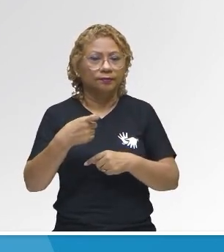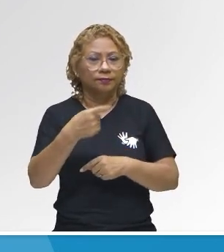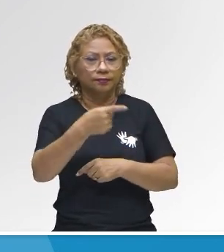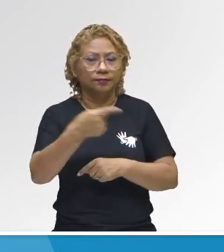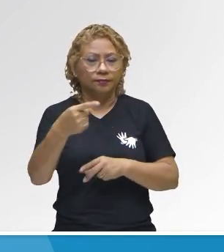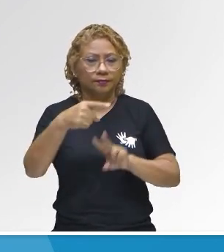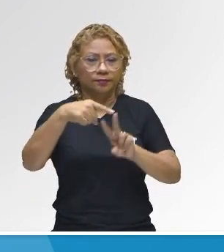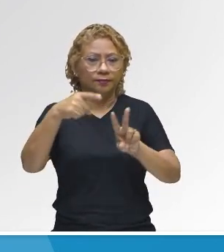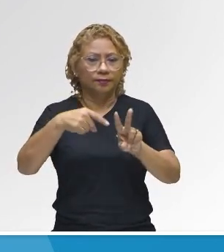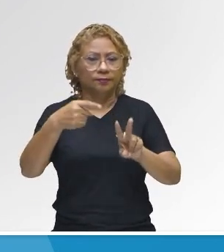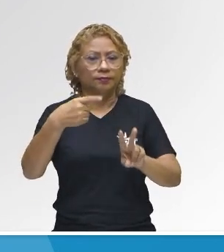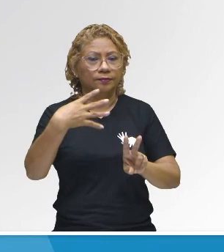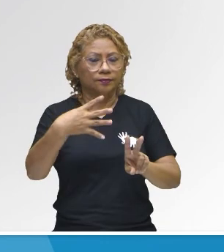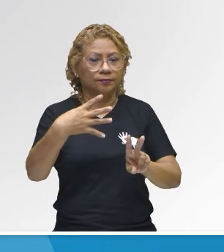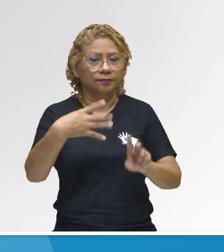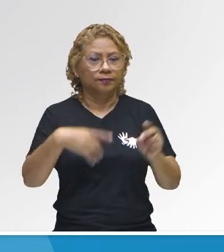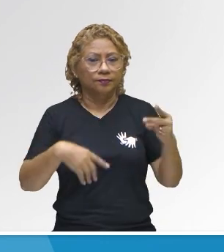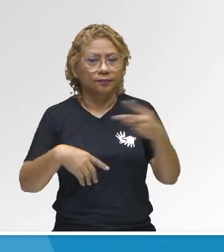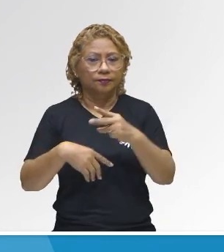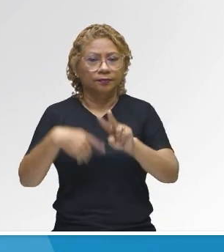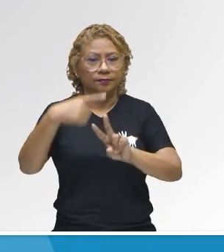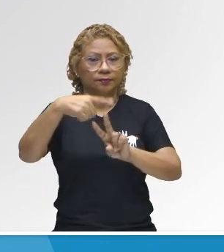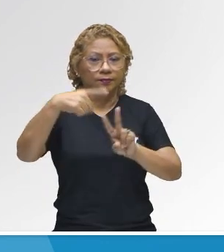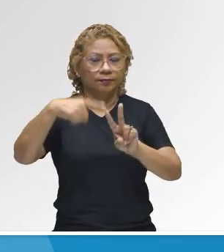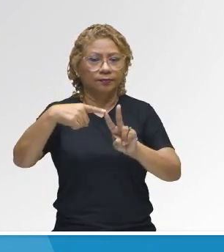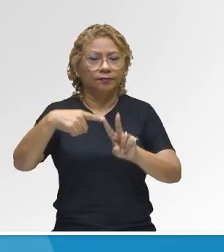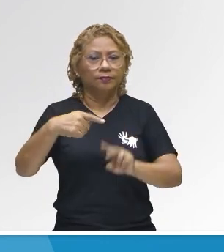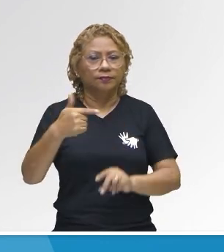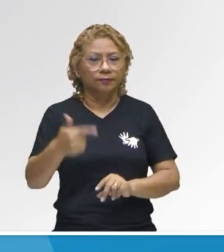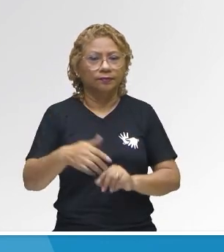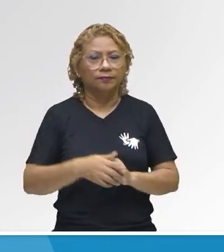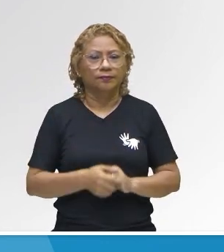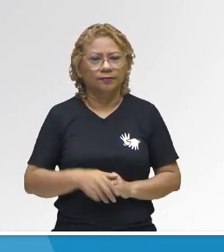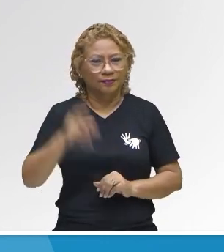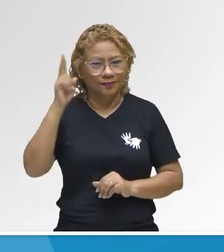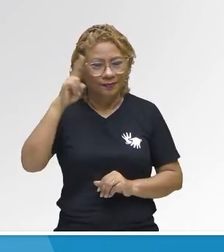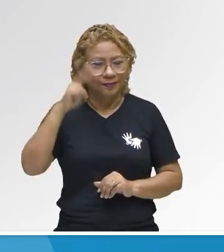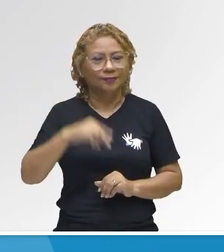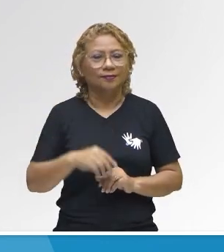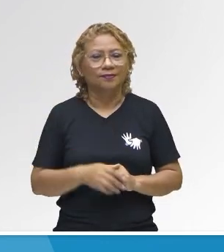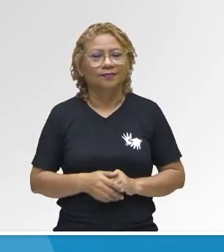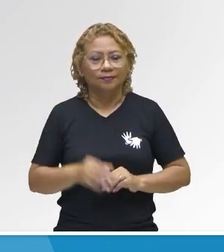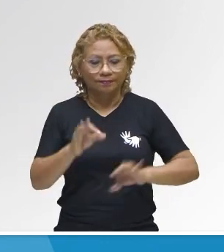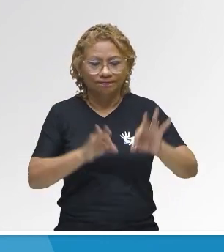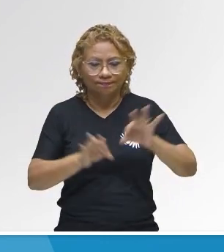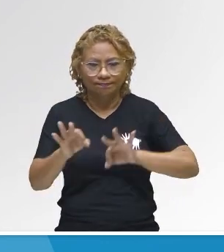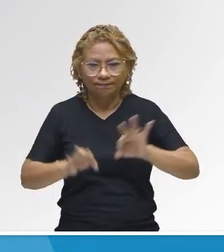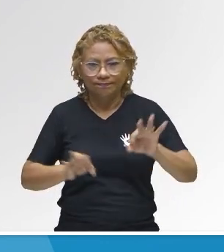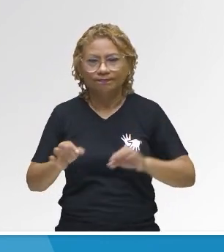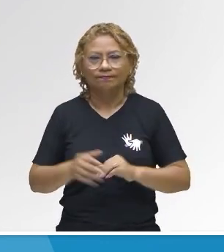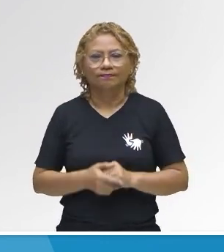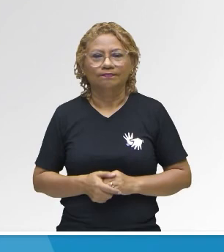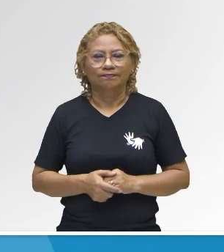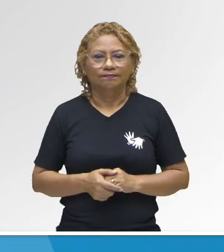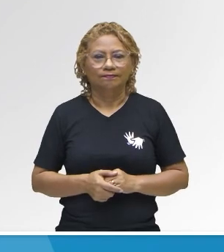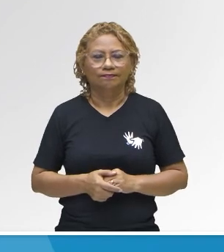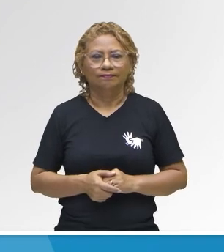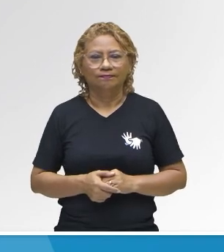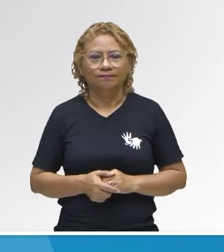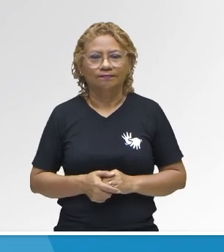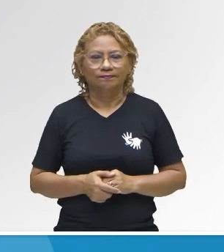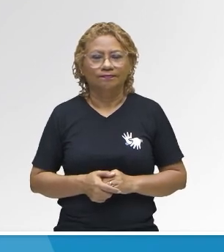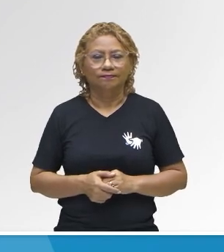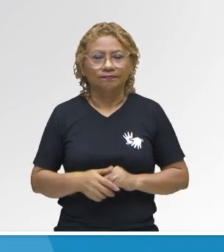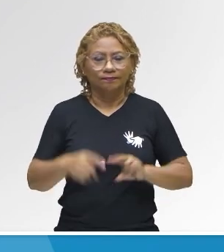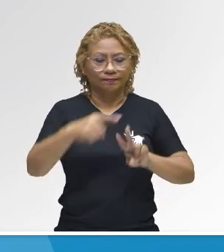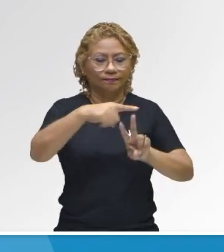sobre 2. Então, resolvendo, como é que a gente faz para resolver? Esse menos π sobre 4